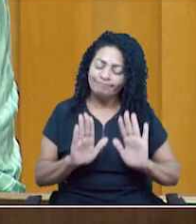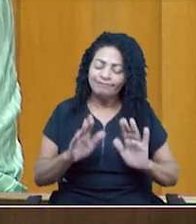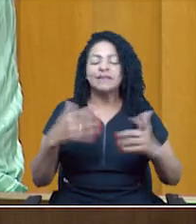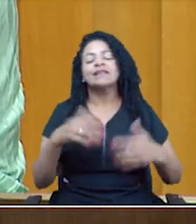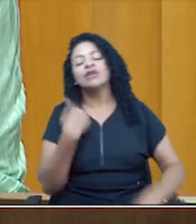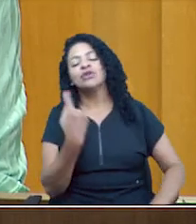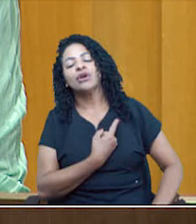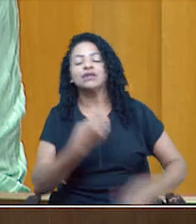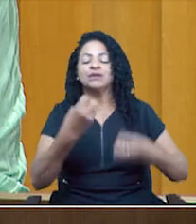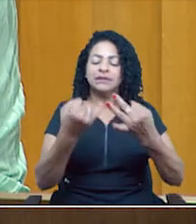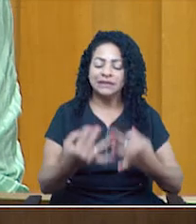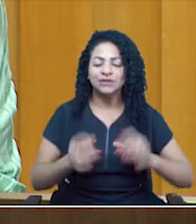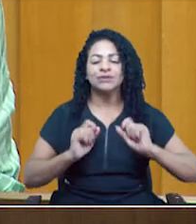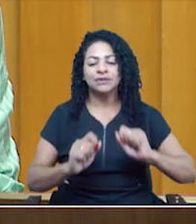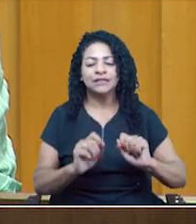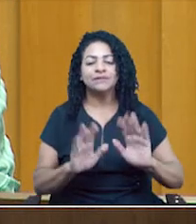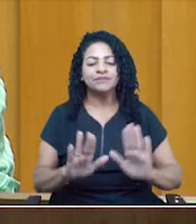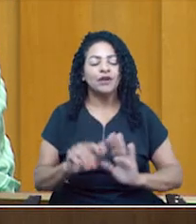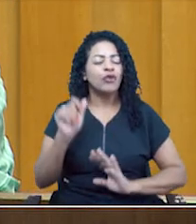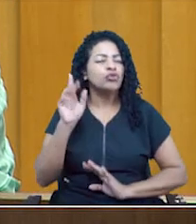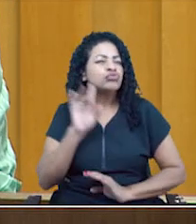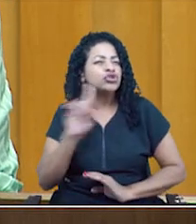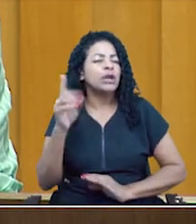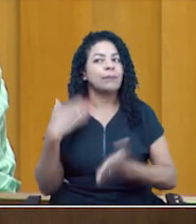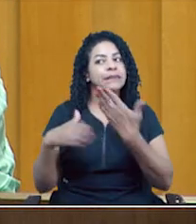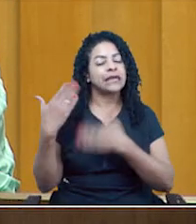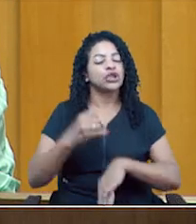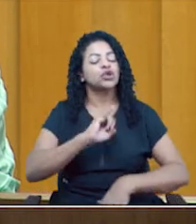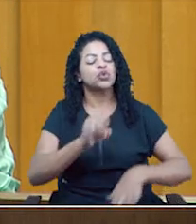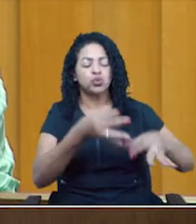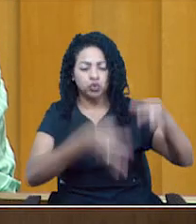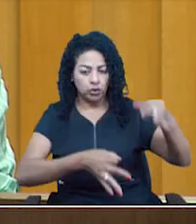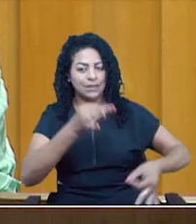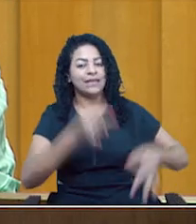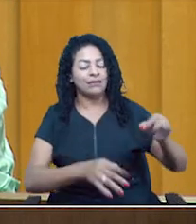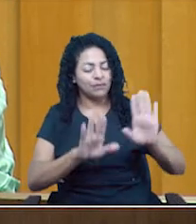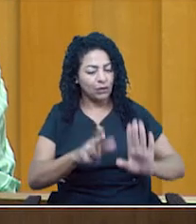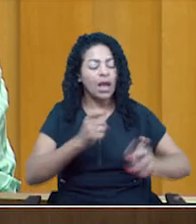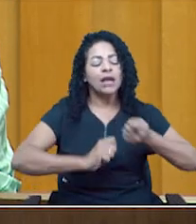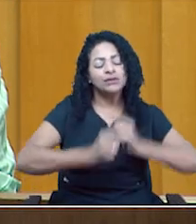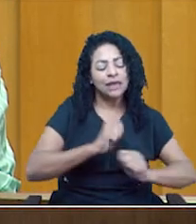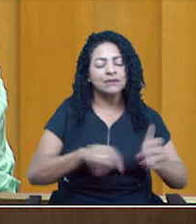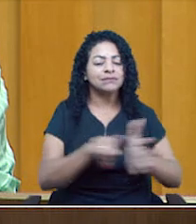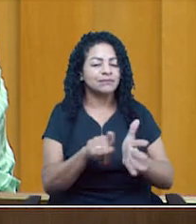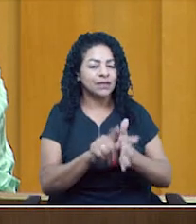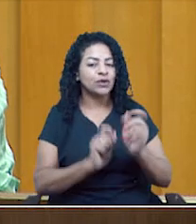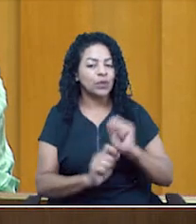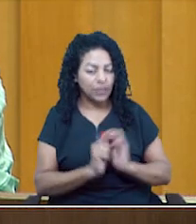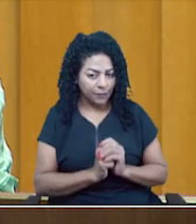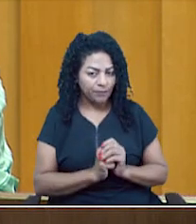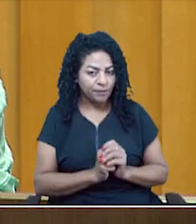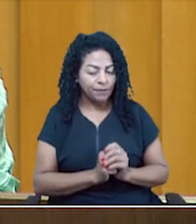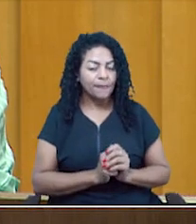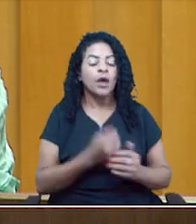específico numa situação, uma atividade jurisdicional. Atividade administrativa também seja uma linguagem